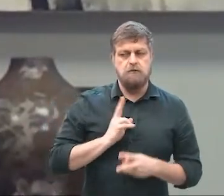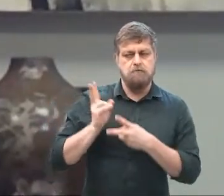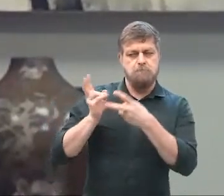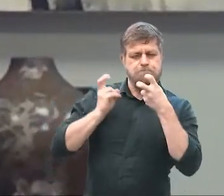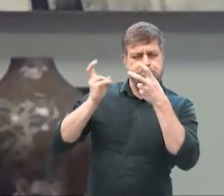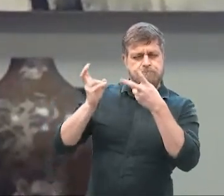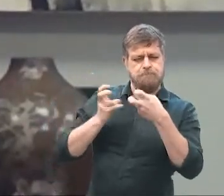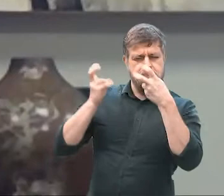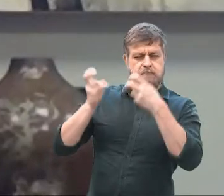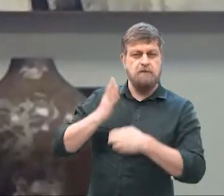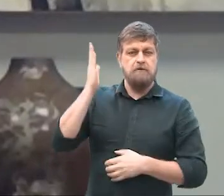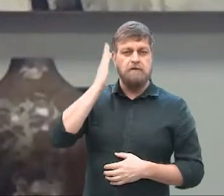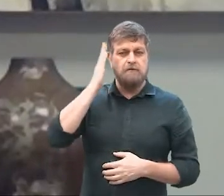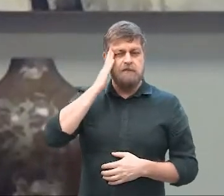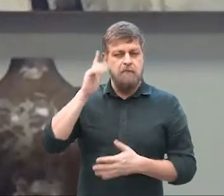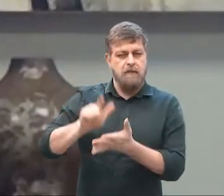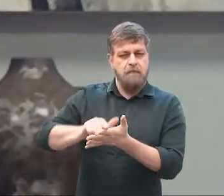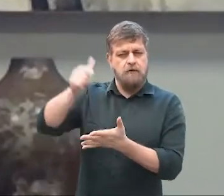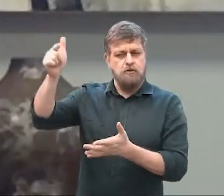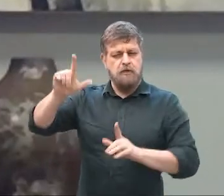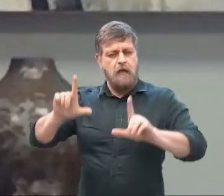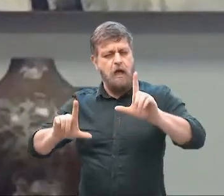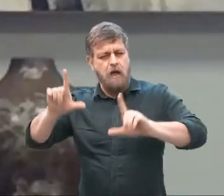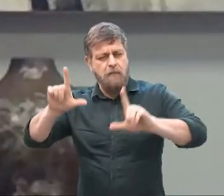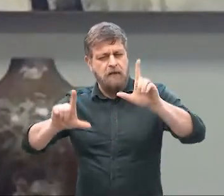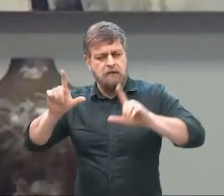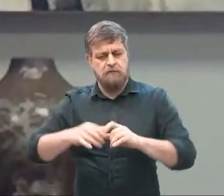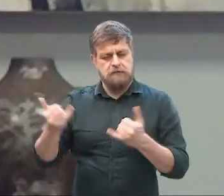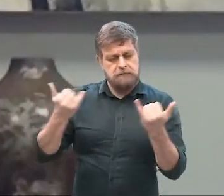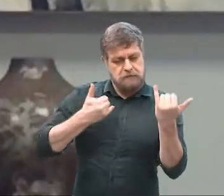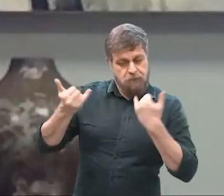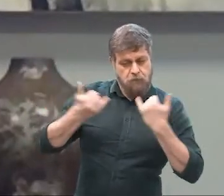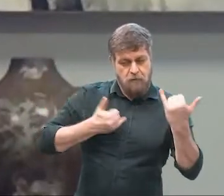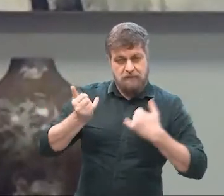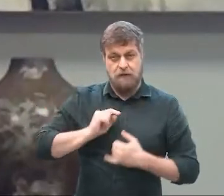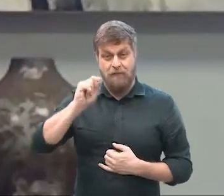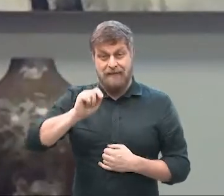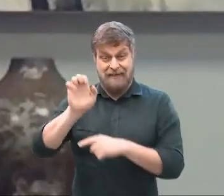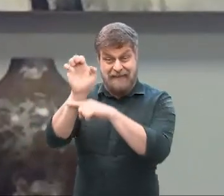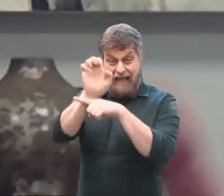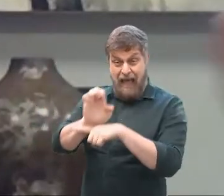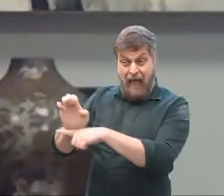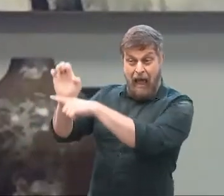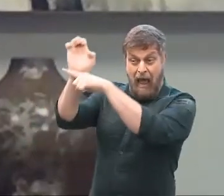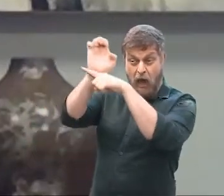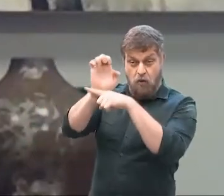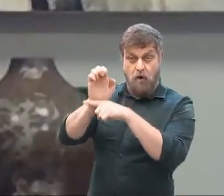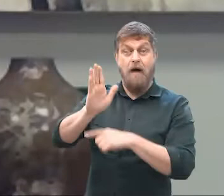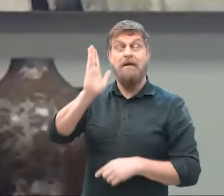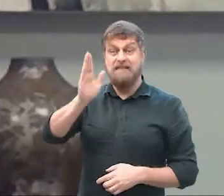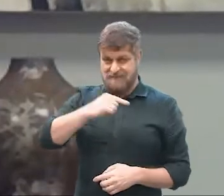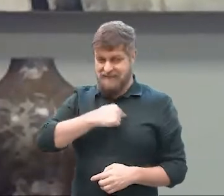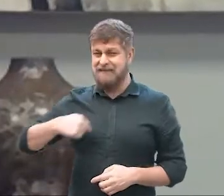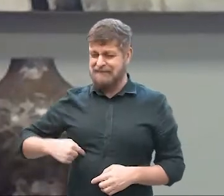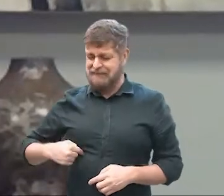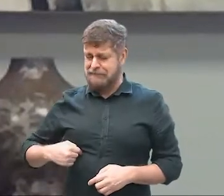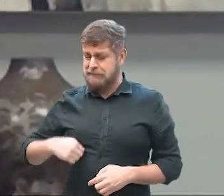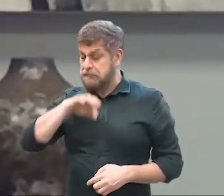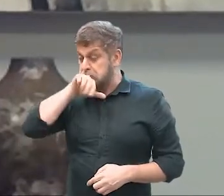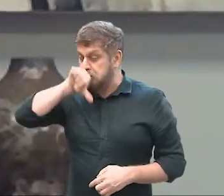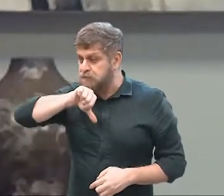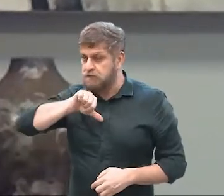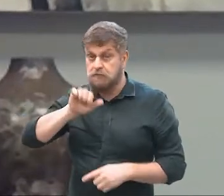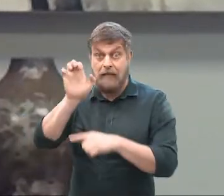então conhecimentos através de telejornais, de noticiários, que na Europa, depois de passar pela China, a